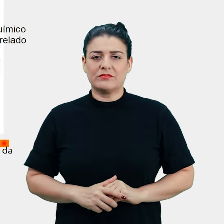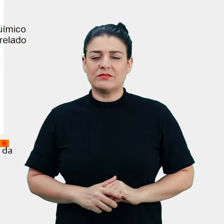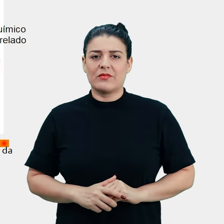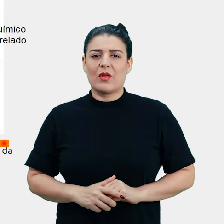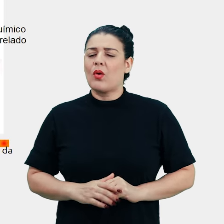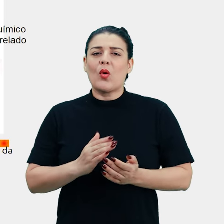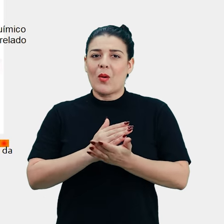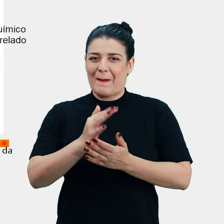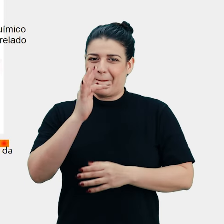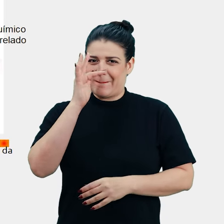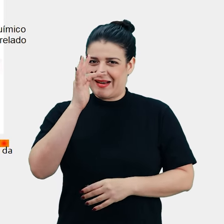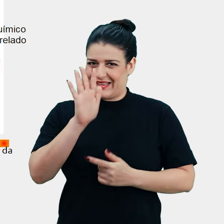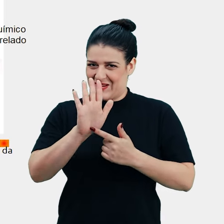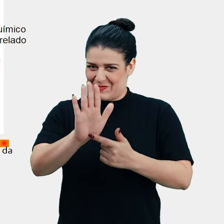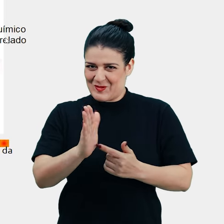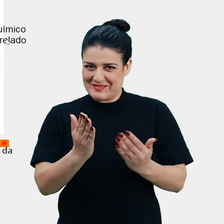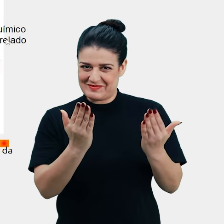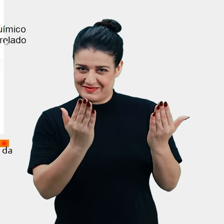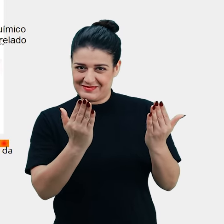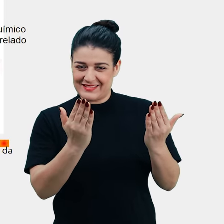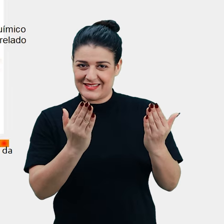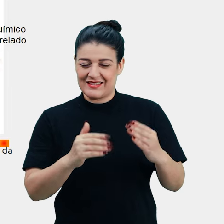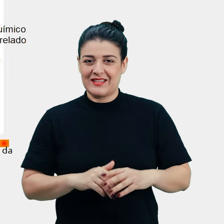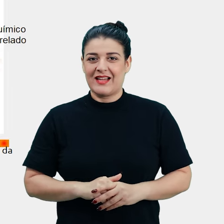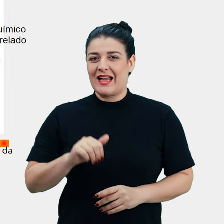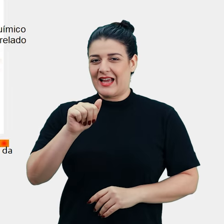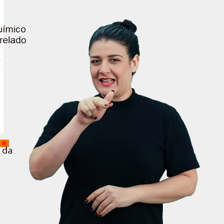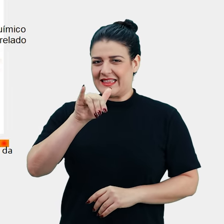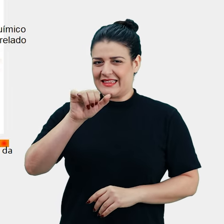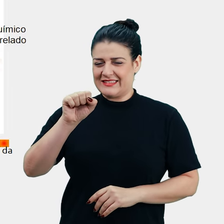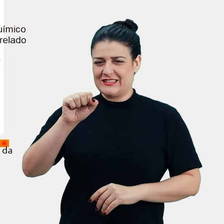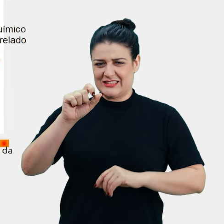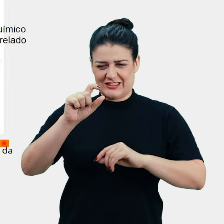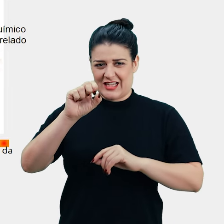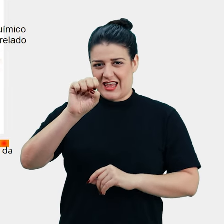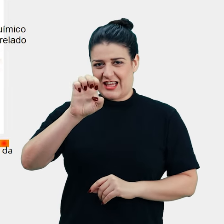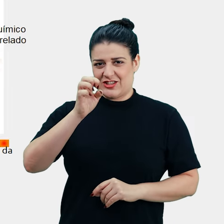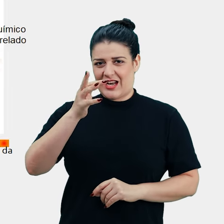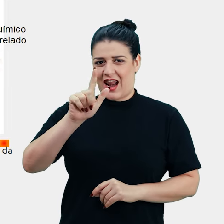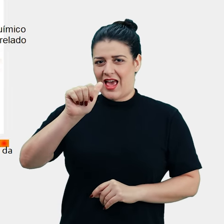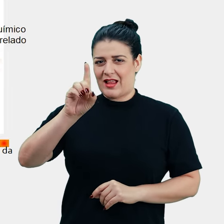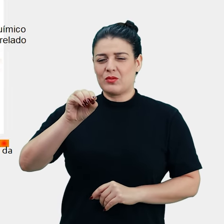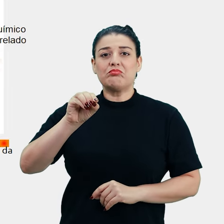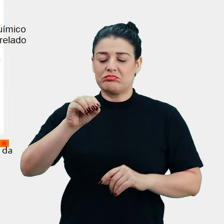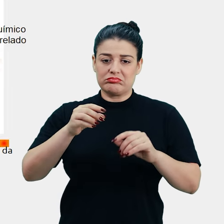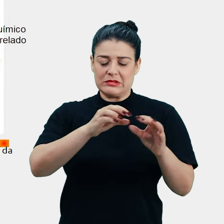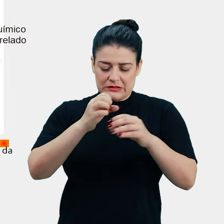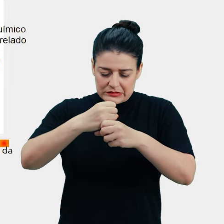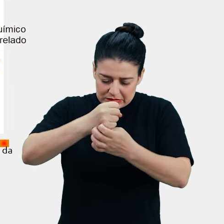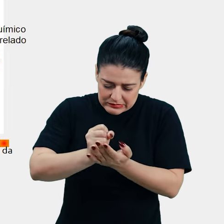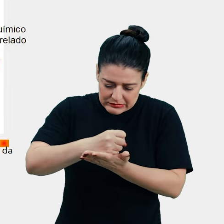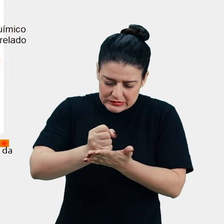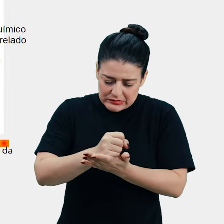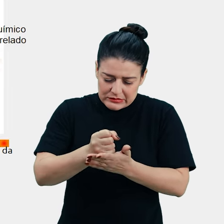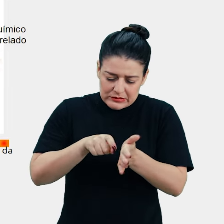história começa com essa plantinha aqui, essa flor, né, o anis estrelado. A partir desse anis estrelado, foi isolado o ácido